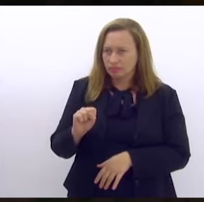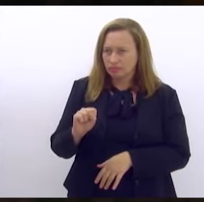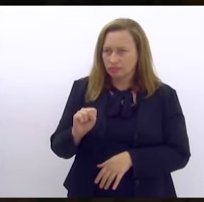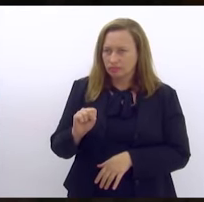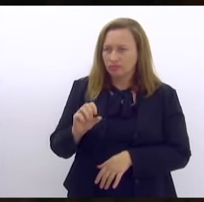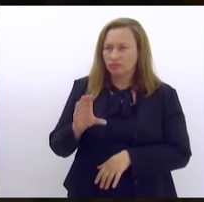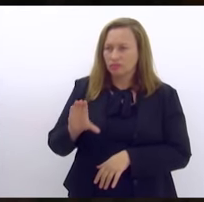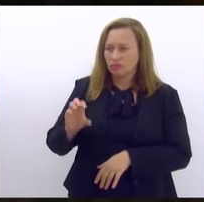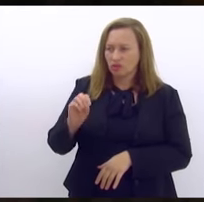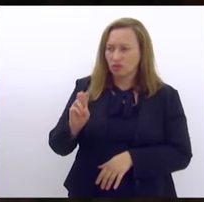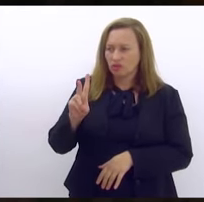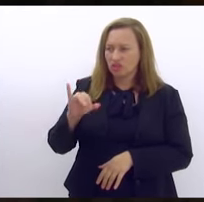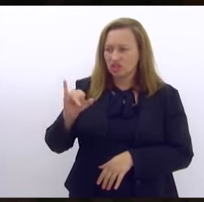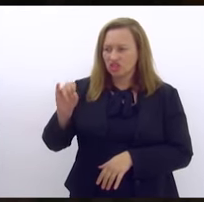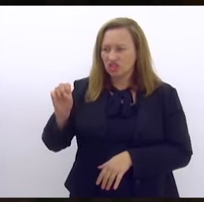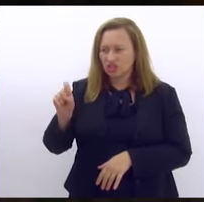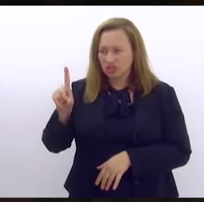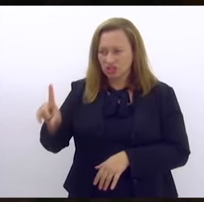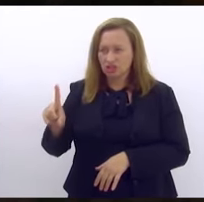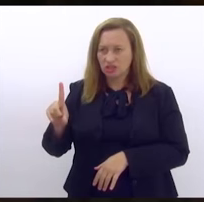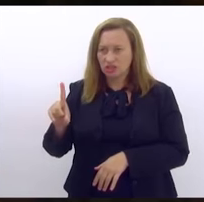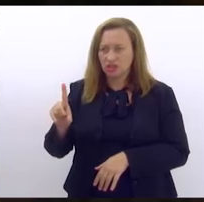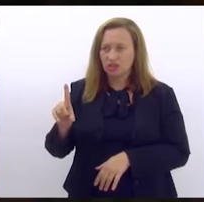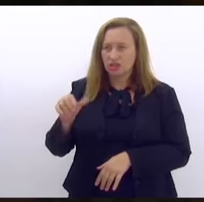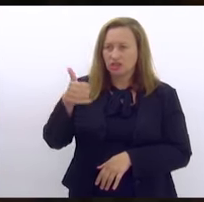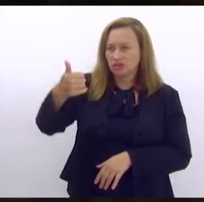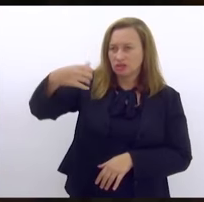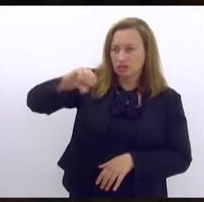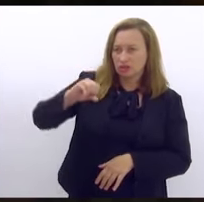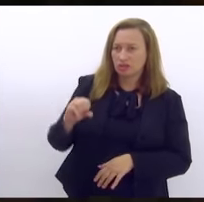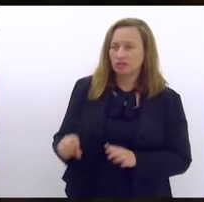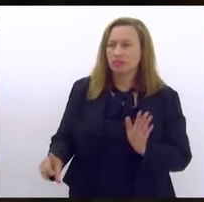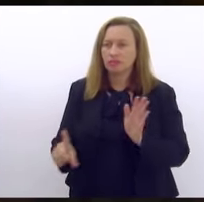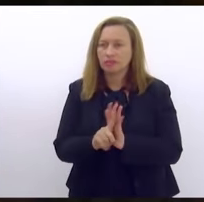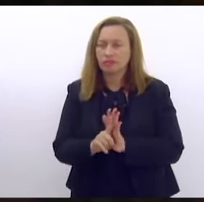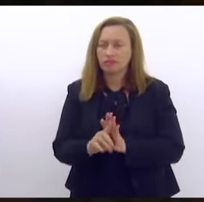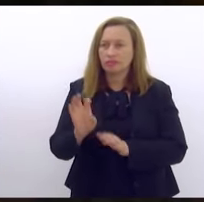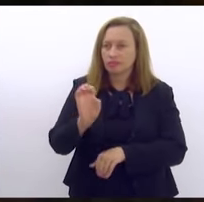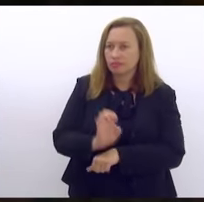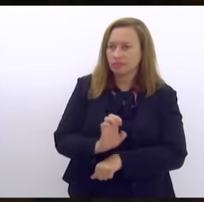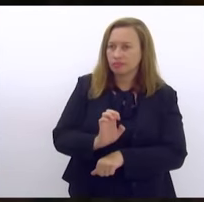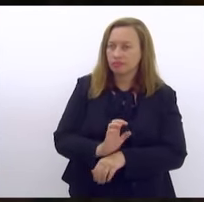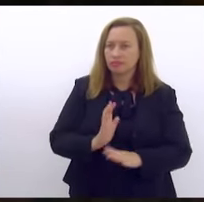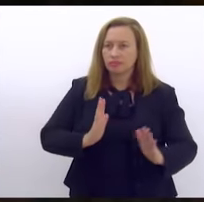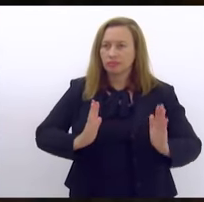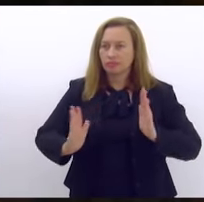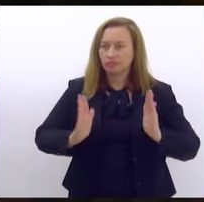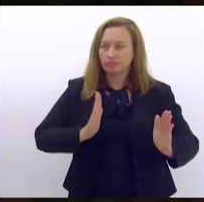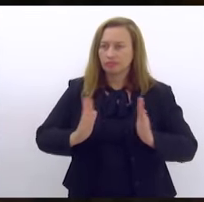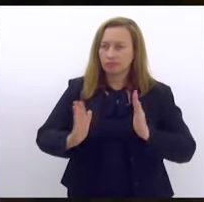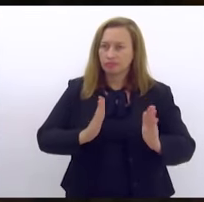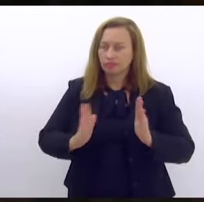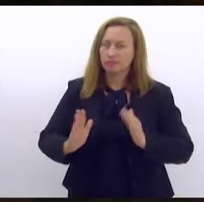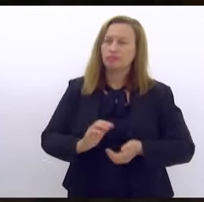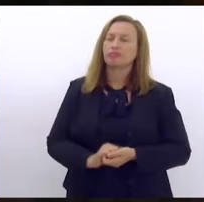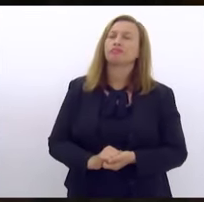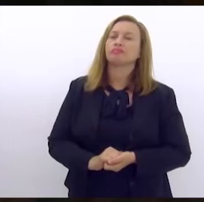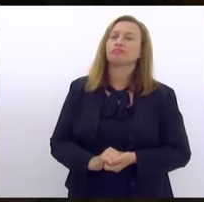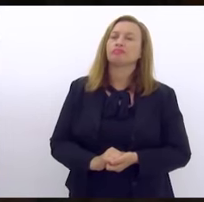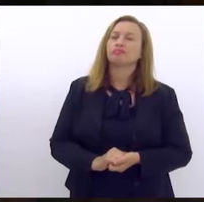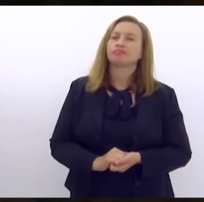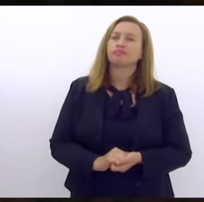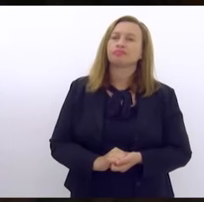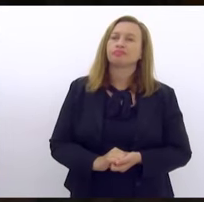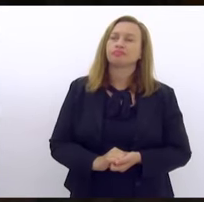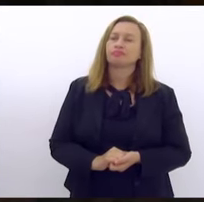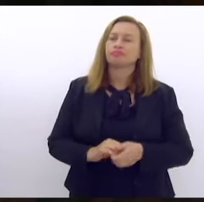COVID-19, no âmbito do Estado do Rio de Janeiro, e revogo as leis estaduais temporárias instituídas em